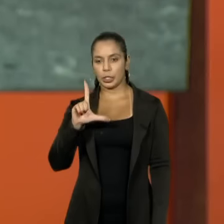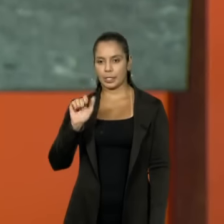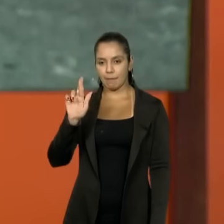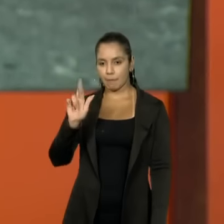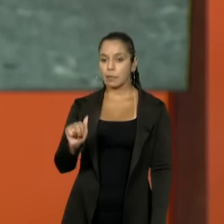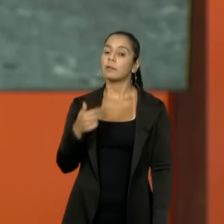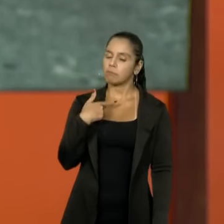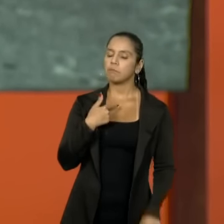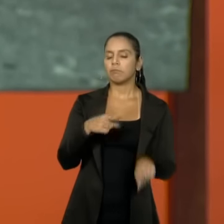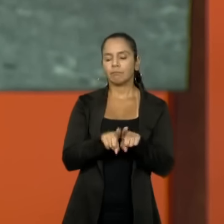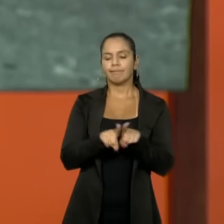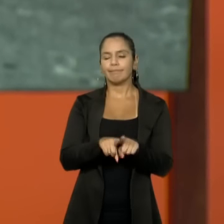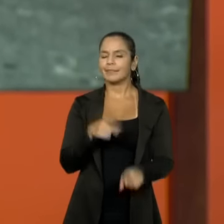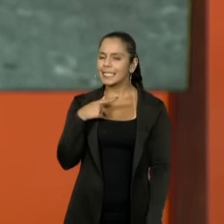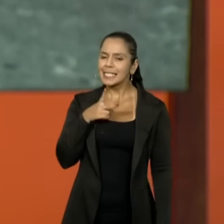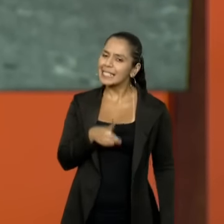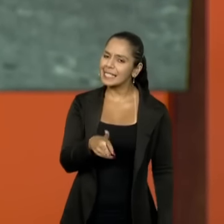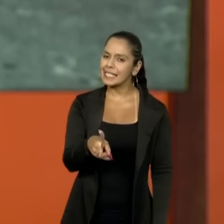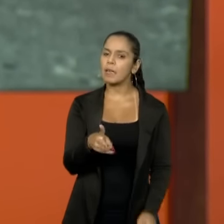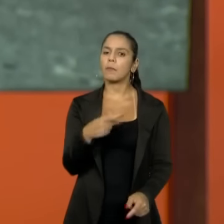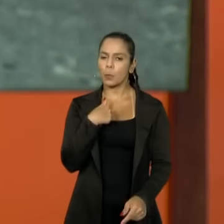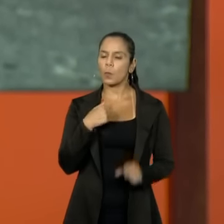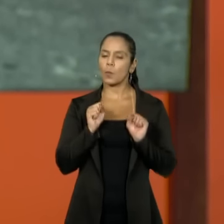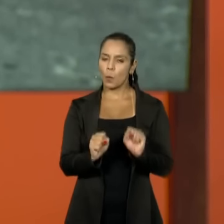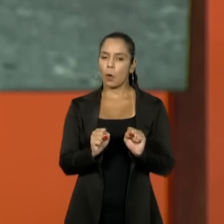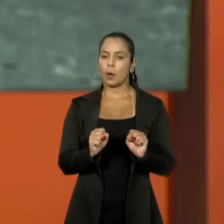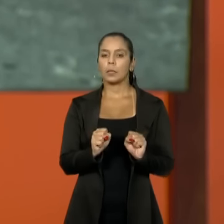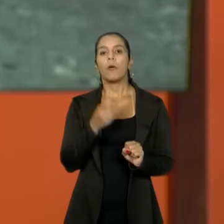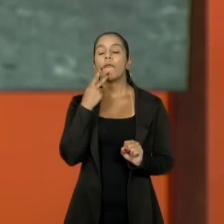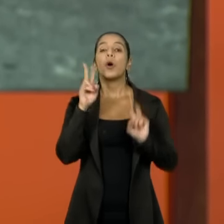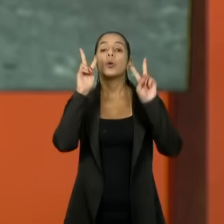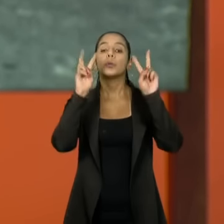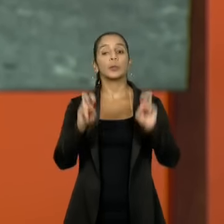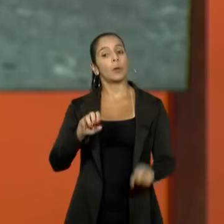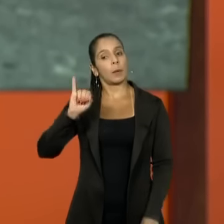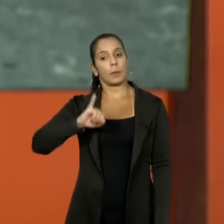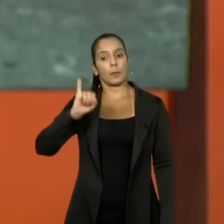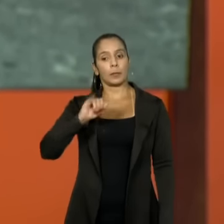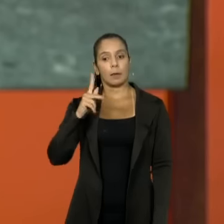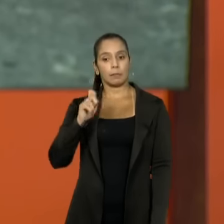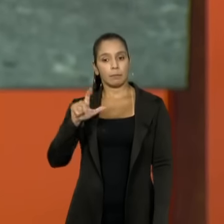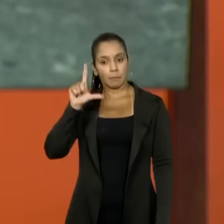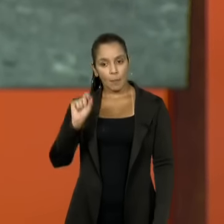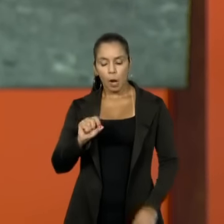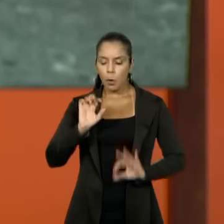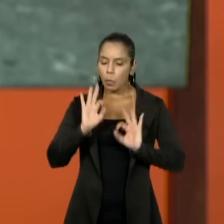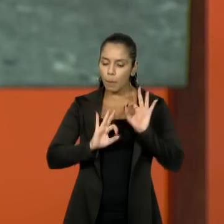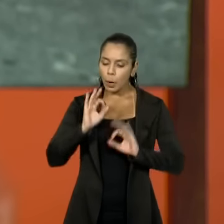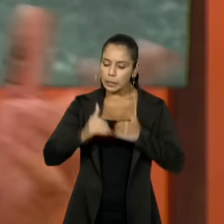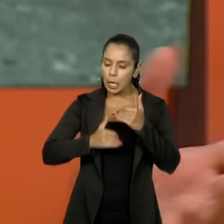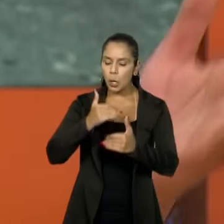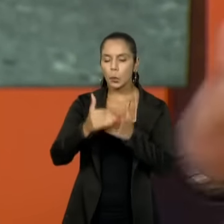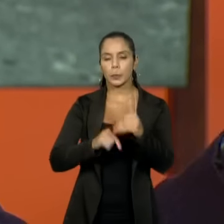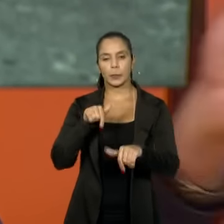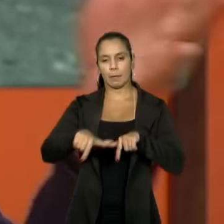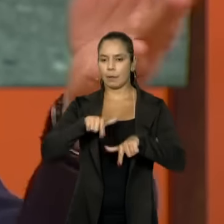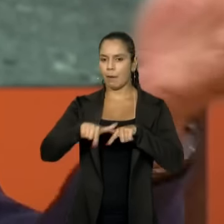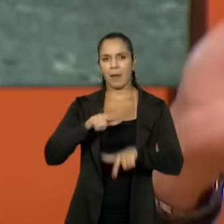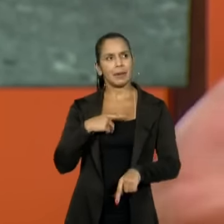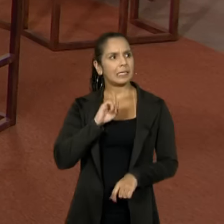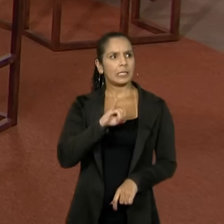Mas eu sempre que eu posso, eu destaco a importância do Paulo no processo de construção desse trabalho. Sem ele, claro, e